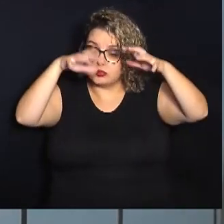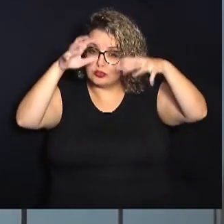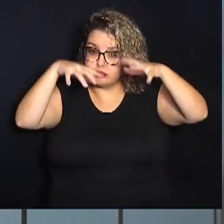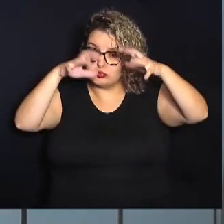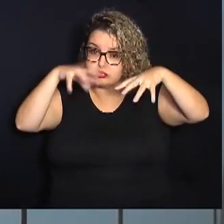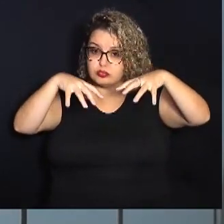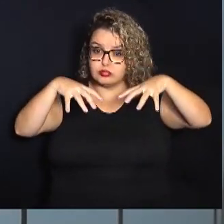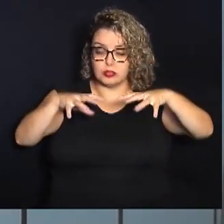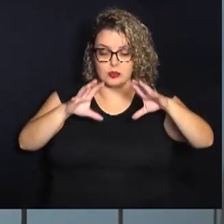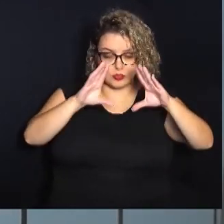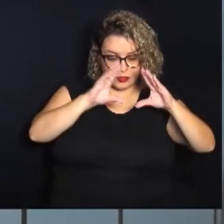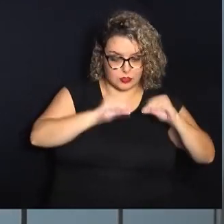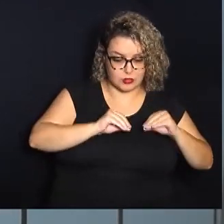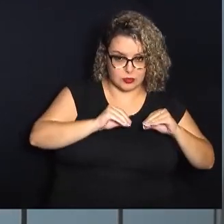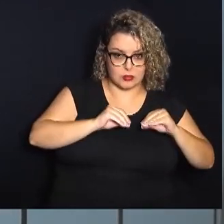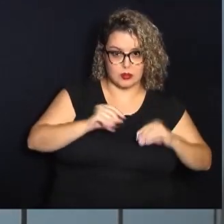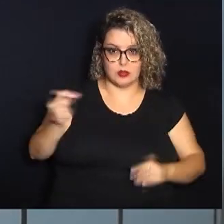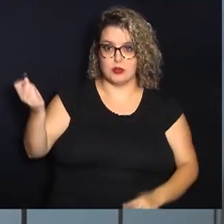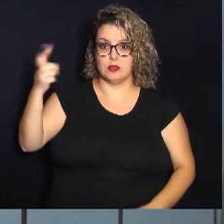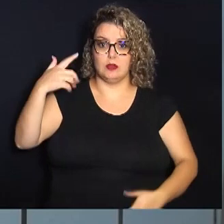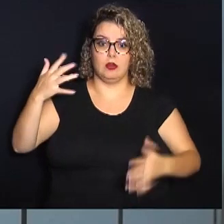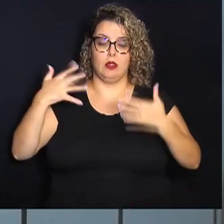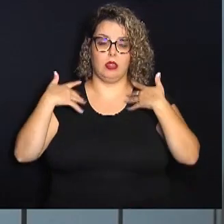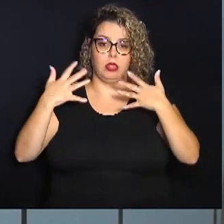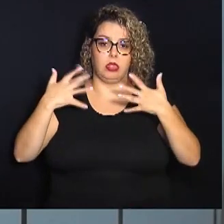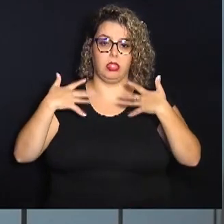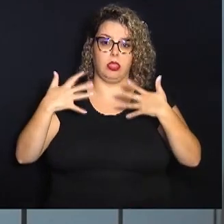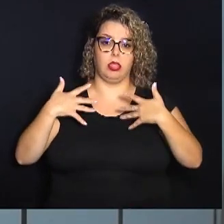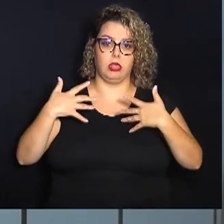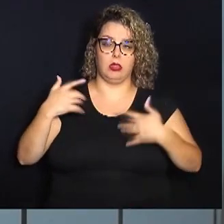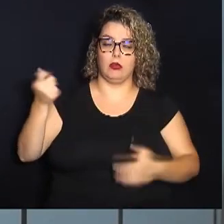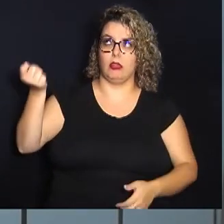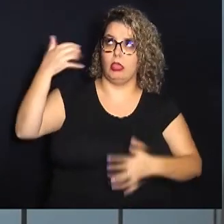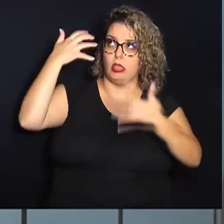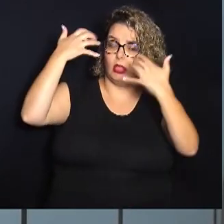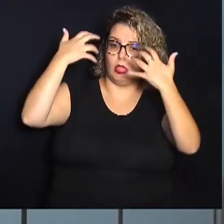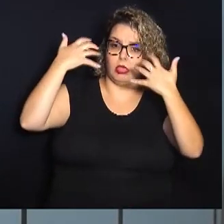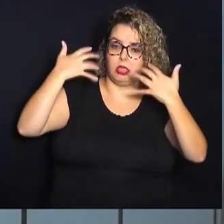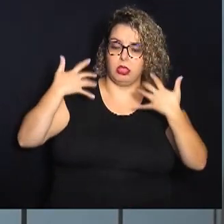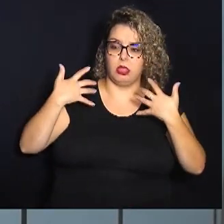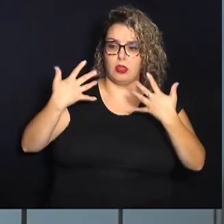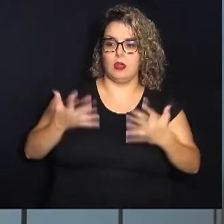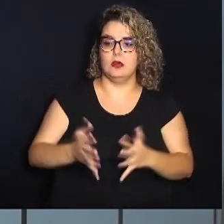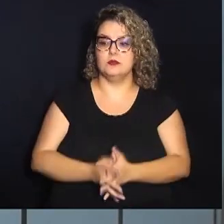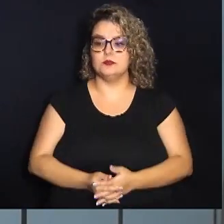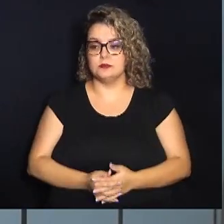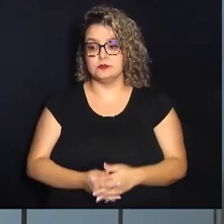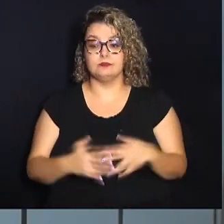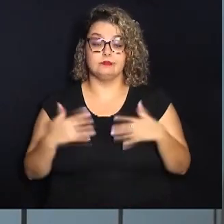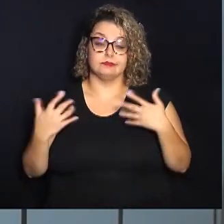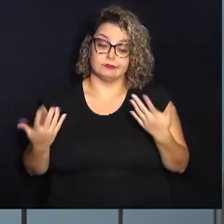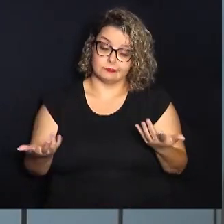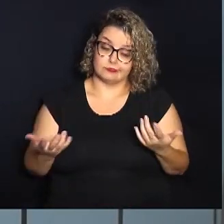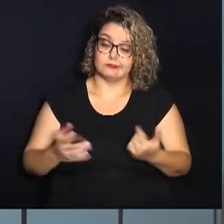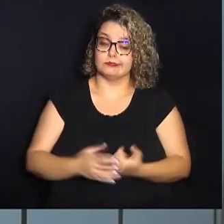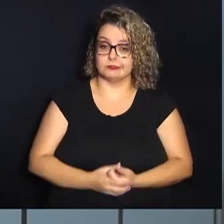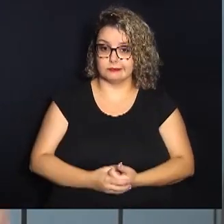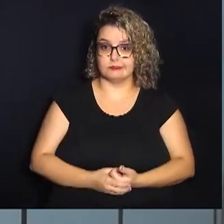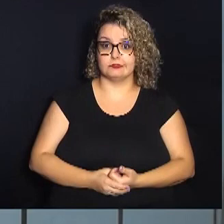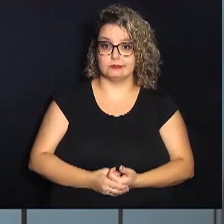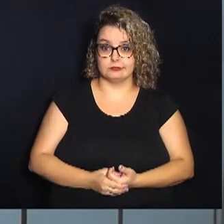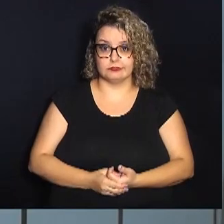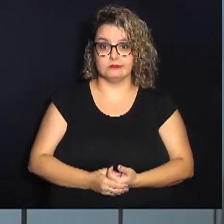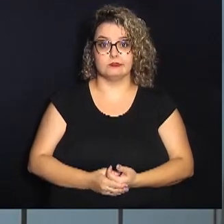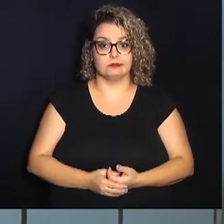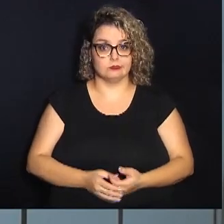de noite, de dia faz um calor e um sol quente estridente, e isso é